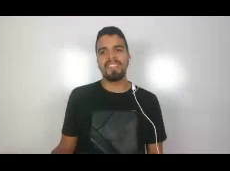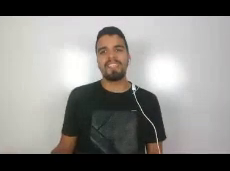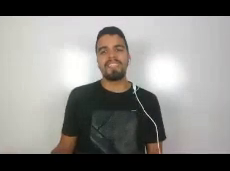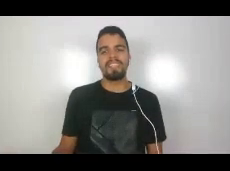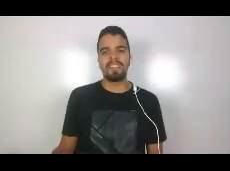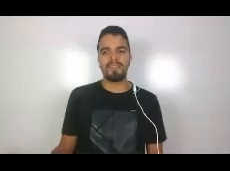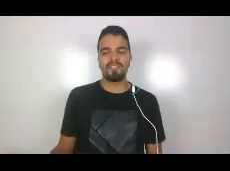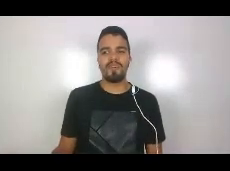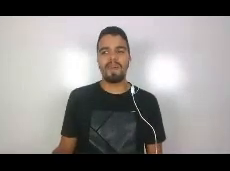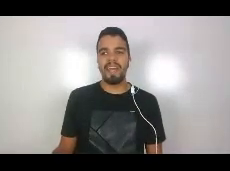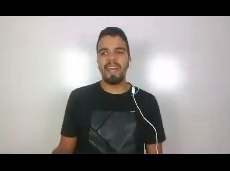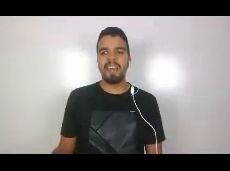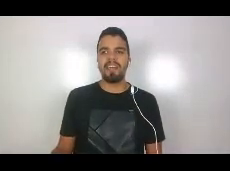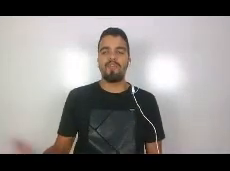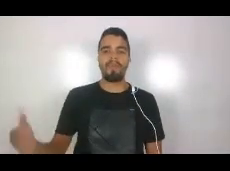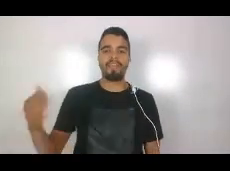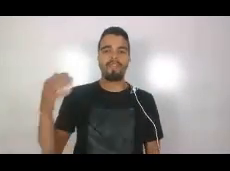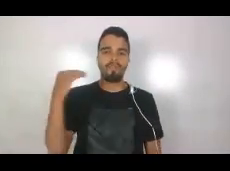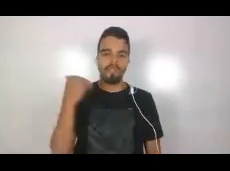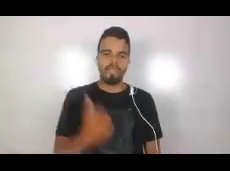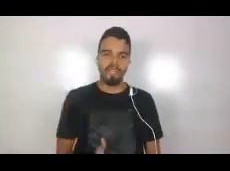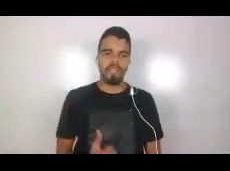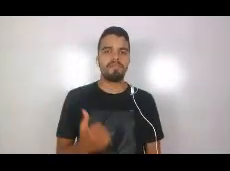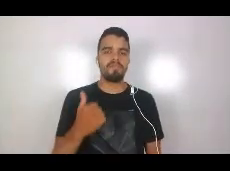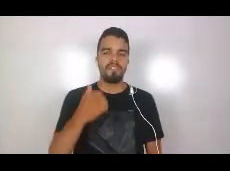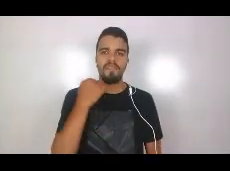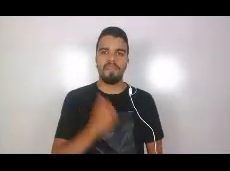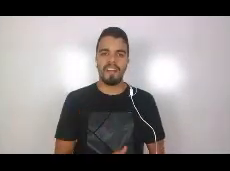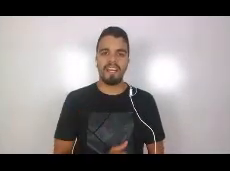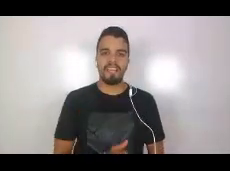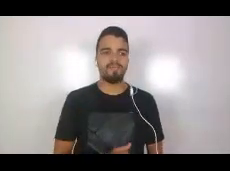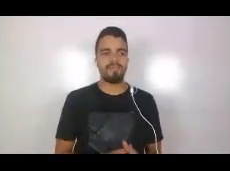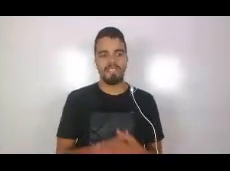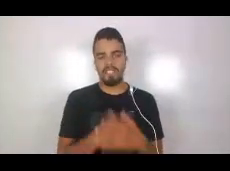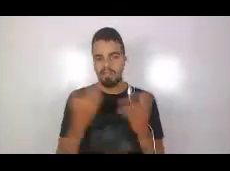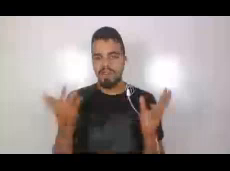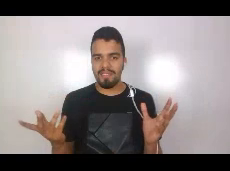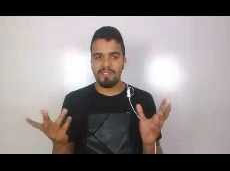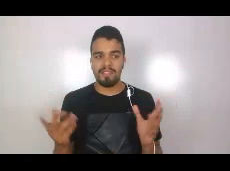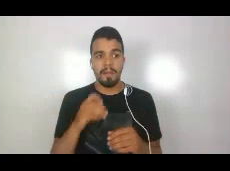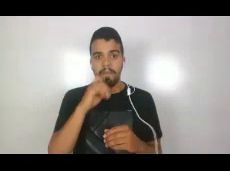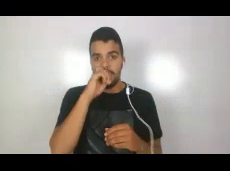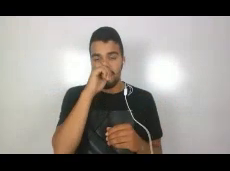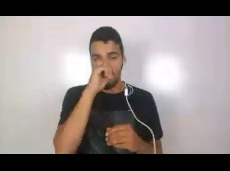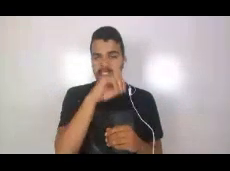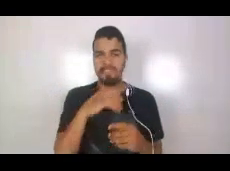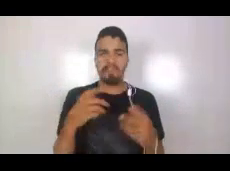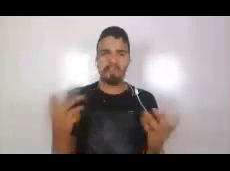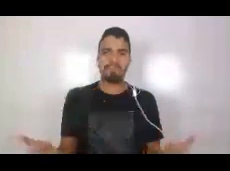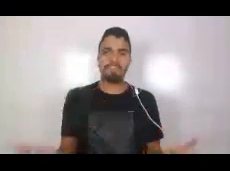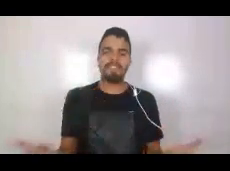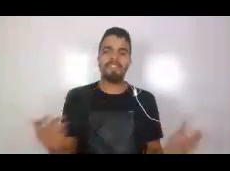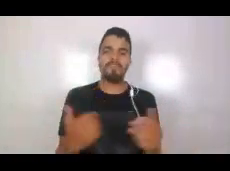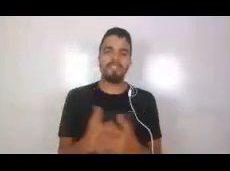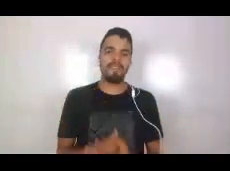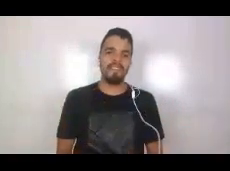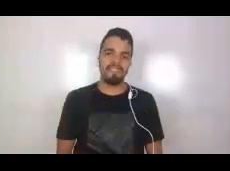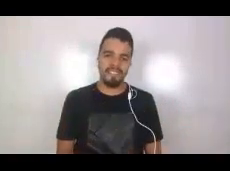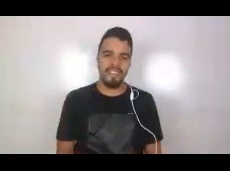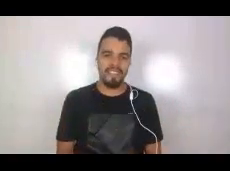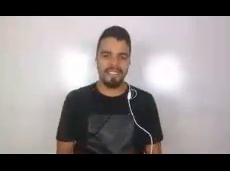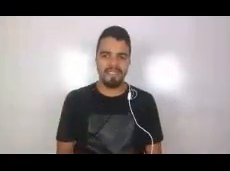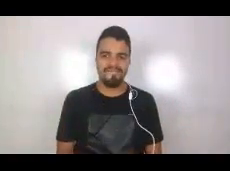né? Então, só é uma inclusão de fato nos espaços se nós tivermos pessoas que se